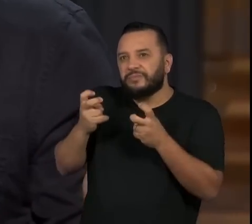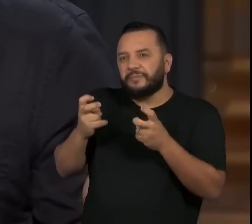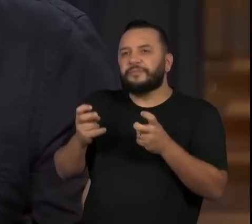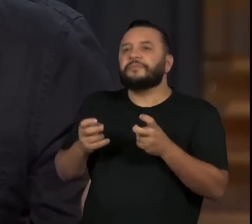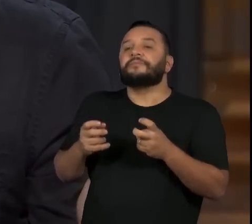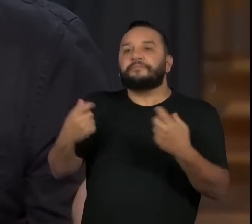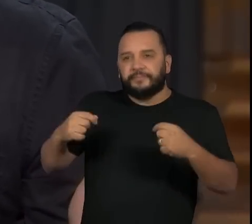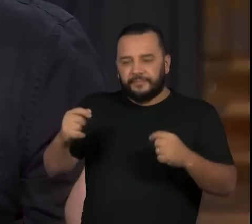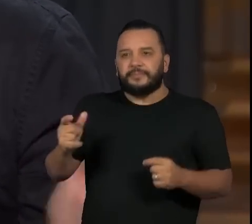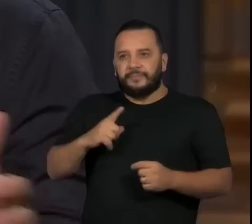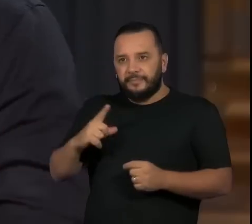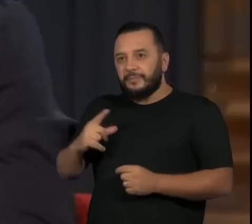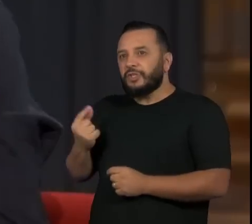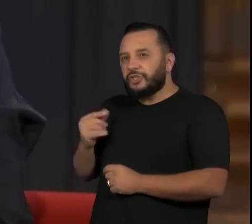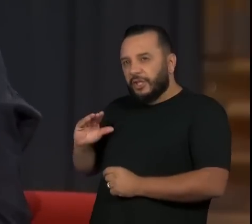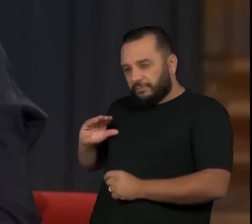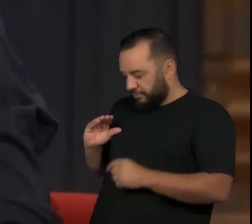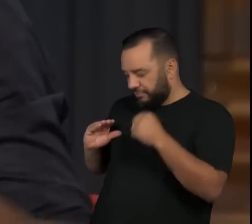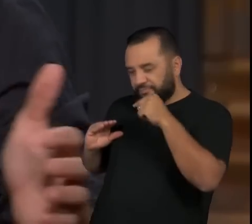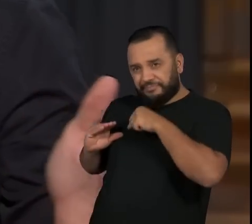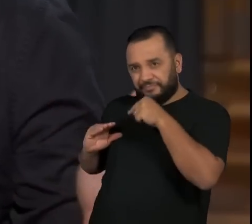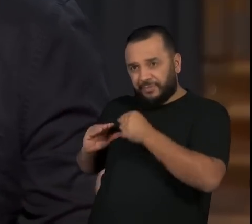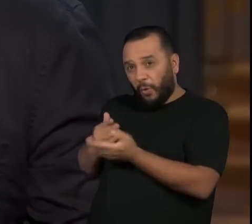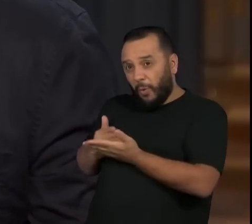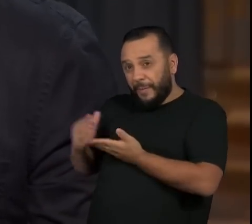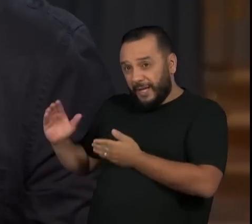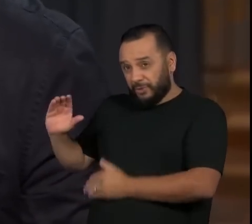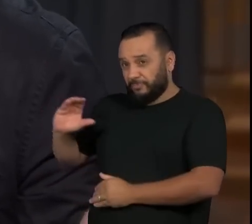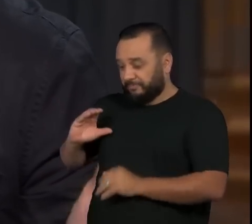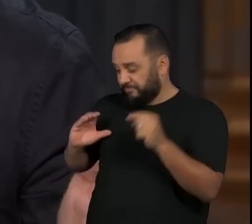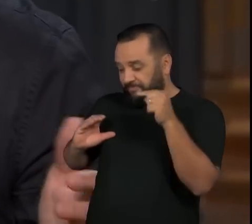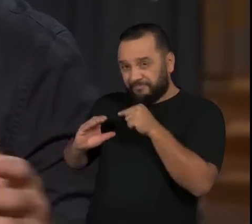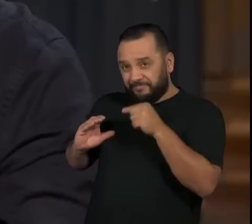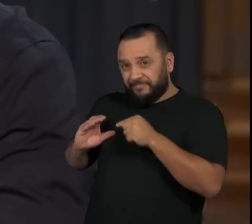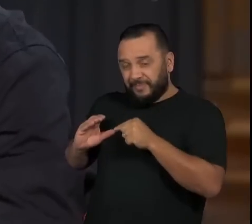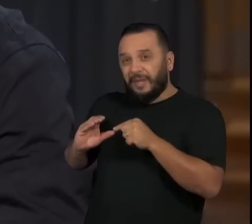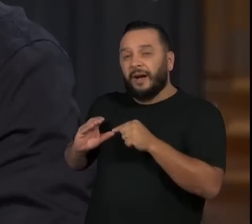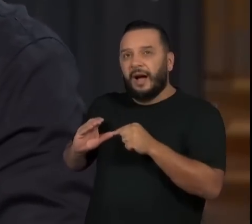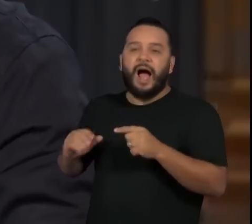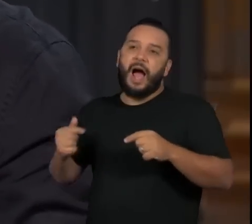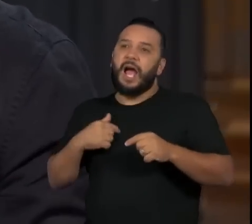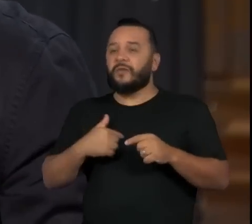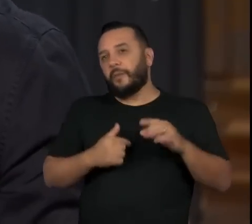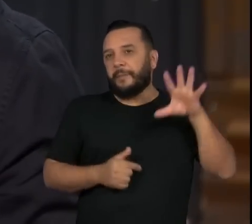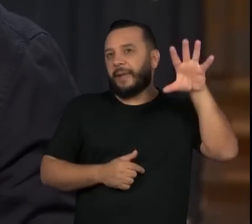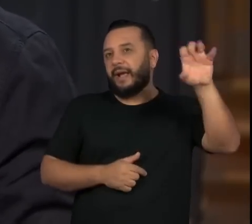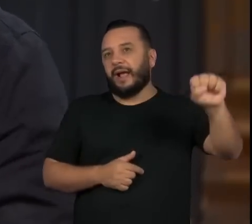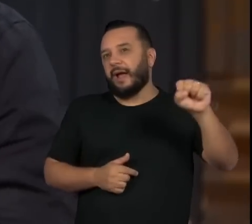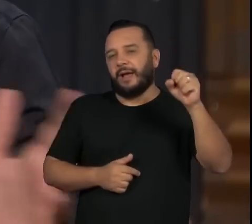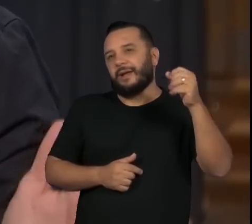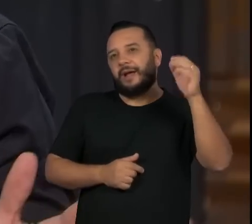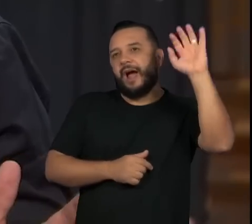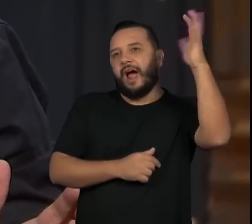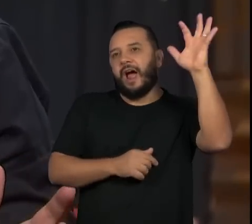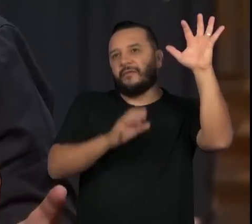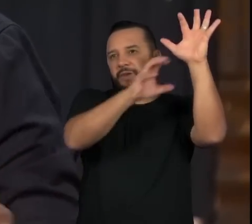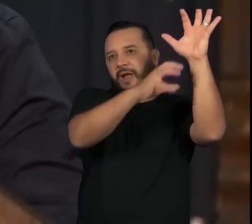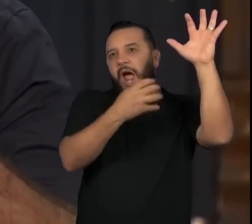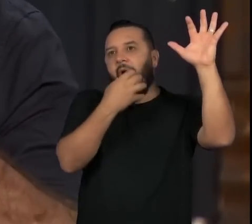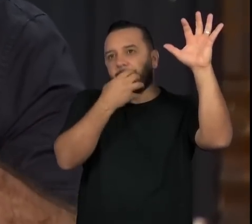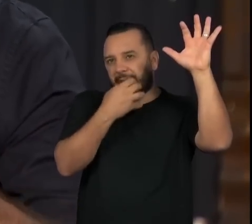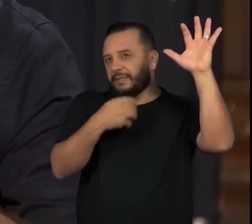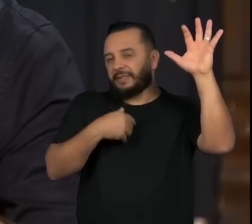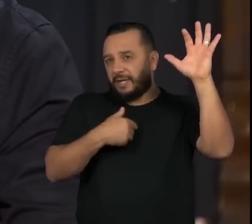ter uma riqueza inicial. Você não consegue gerar riqueza sem ter nenhuma riqueza. Eu vou pegar aquela maçã na árvore e não gastei riqueza